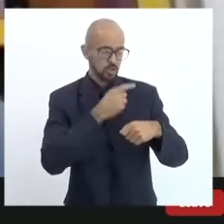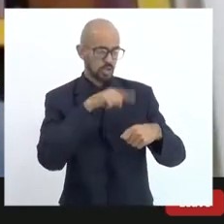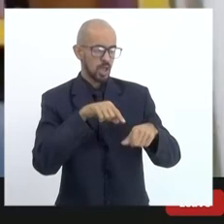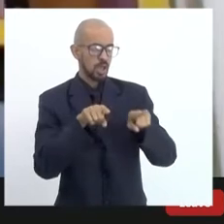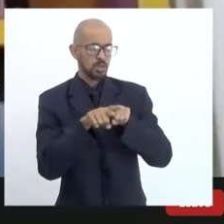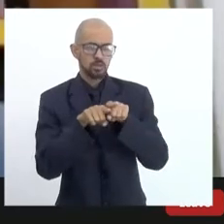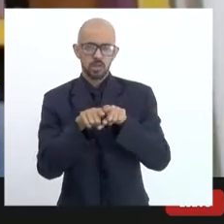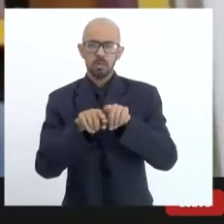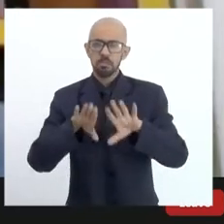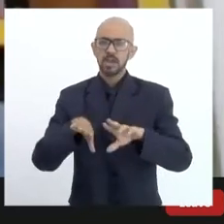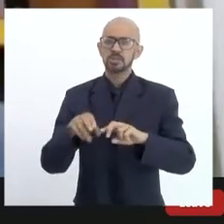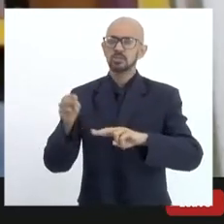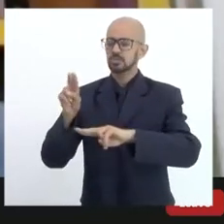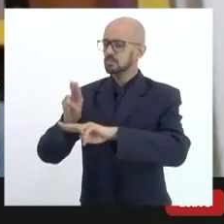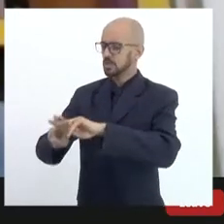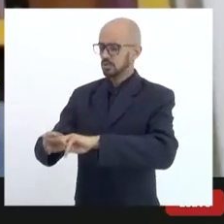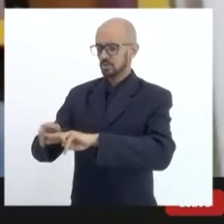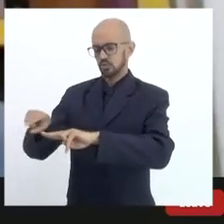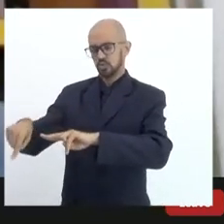presídios.